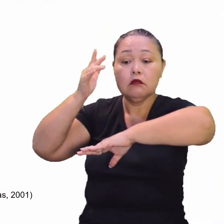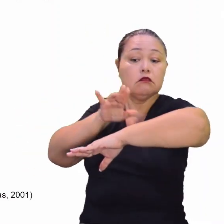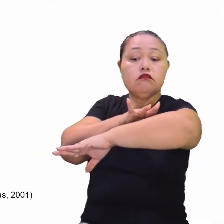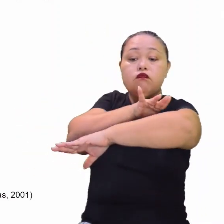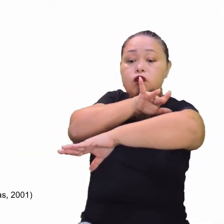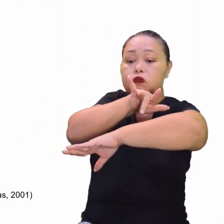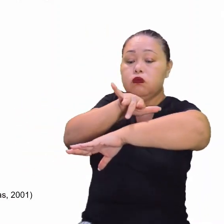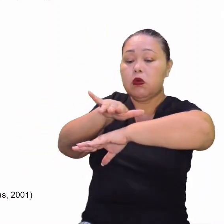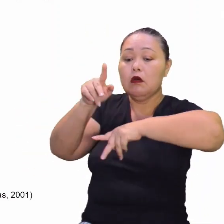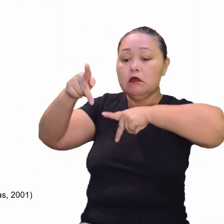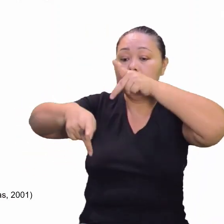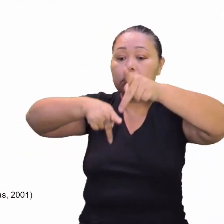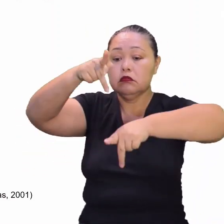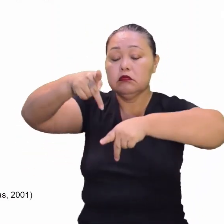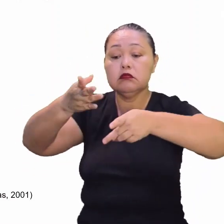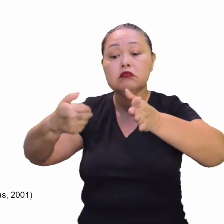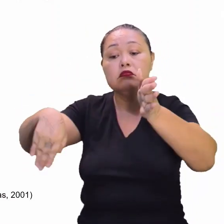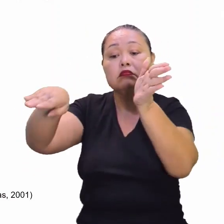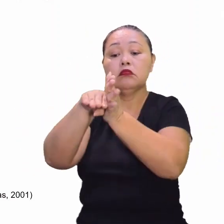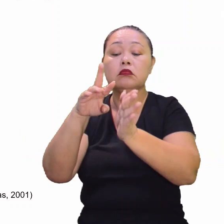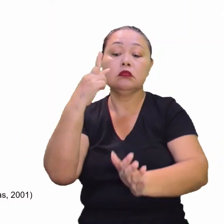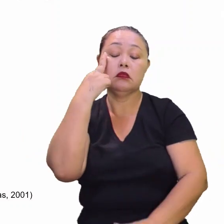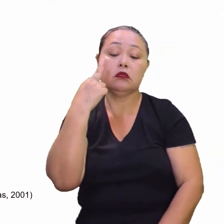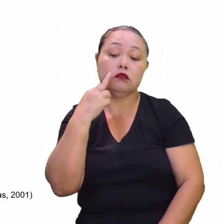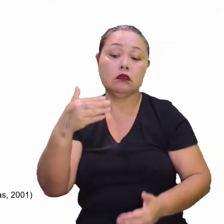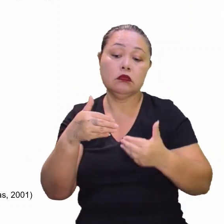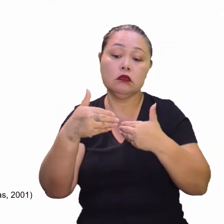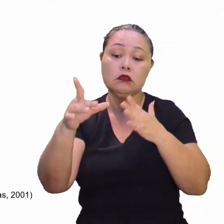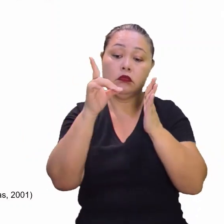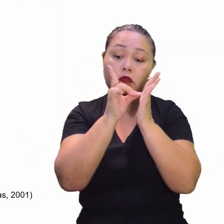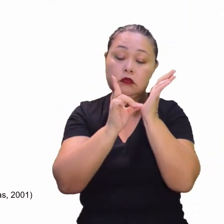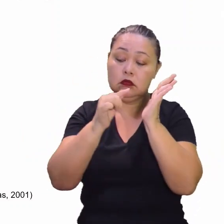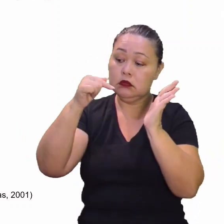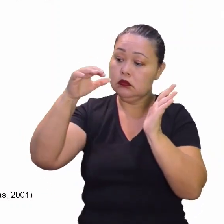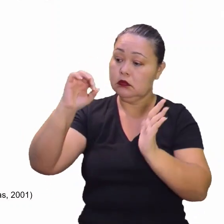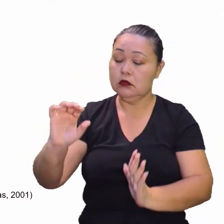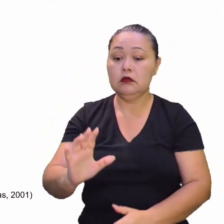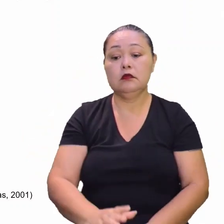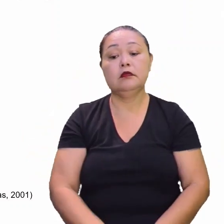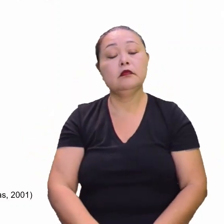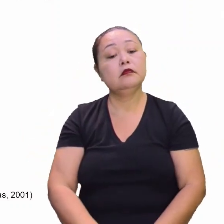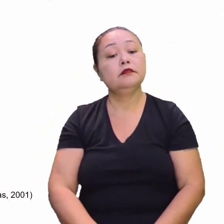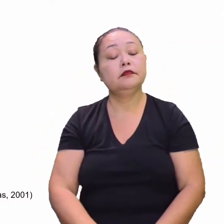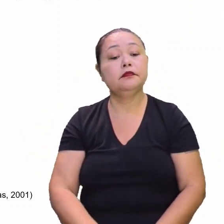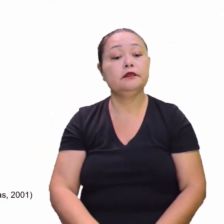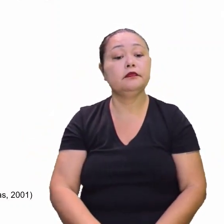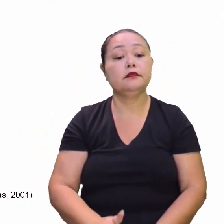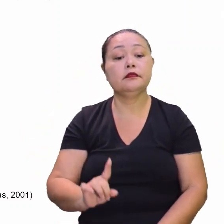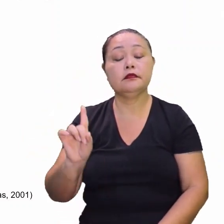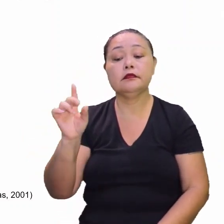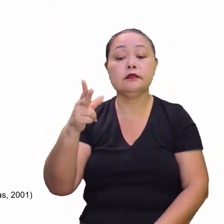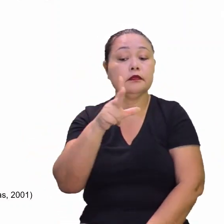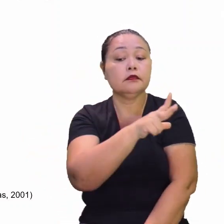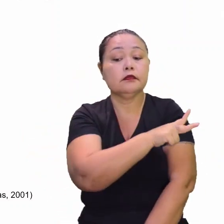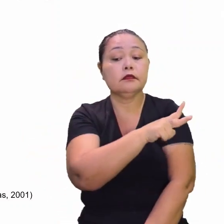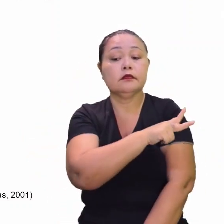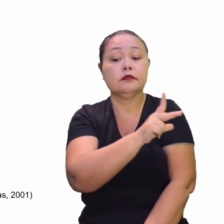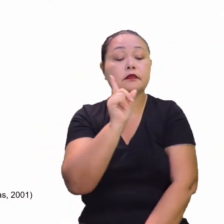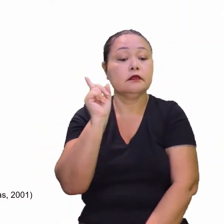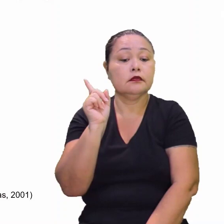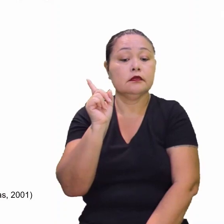intenso fluxo populacional para Rondônia a partir da década de 70. Muito bem. Aqui, ó.